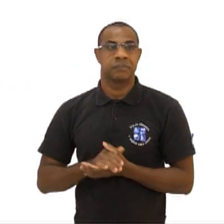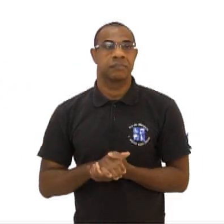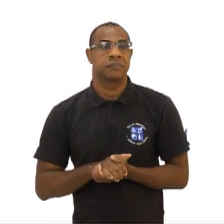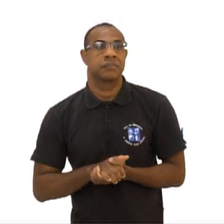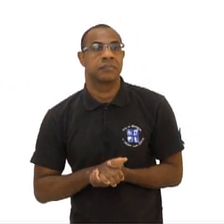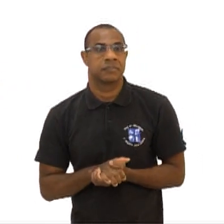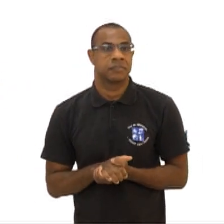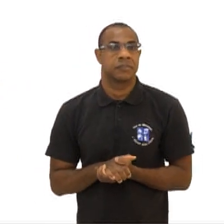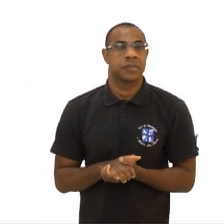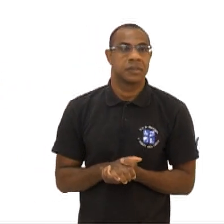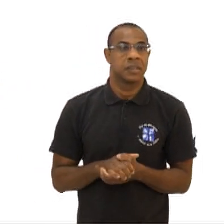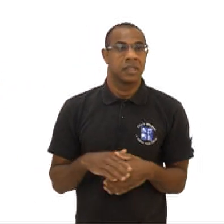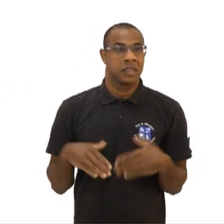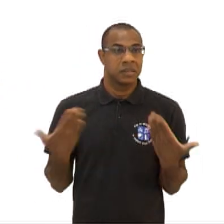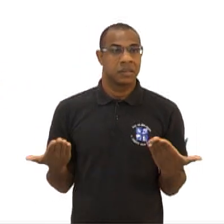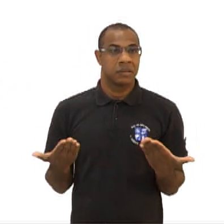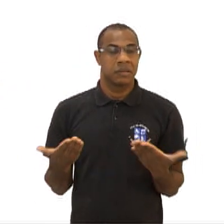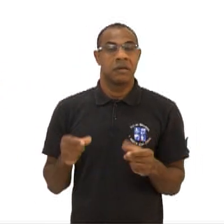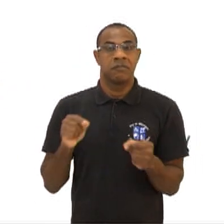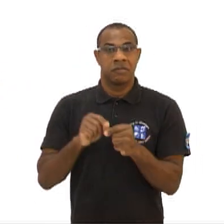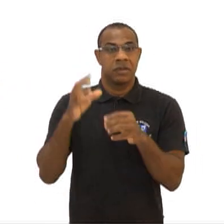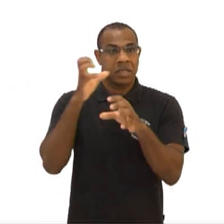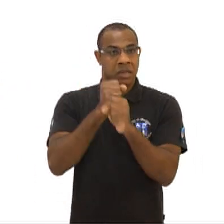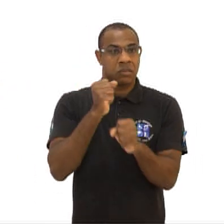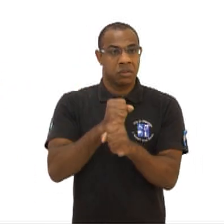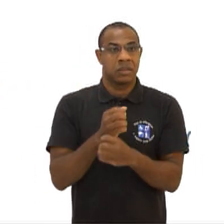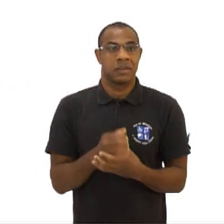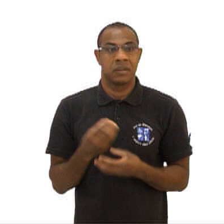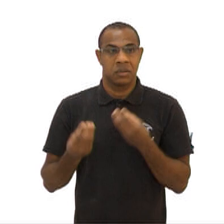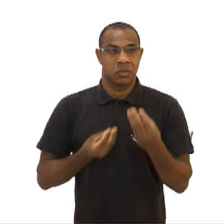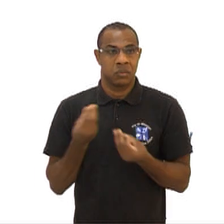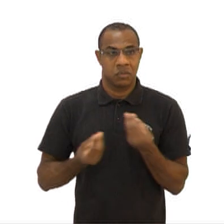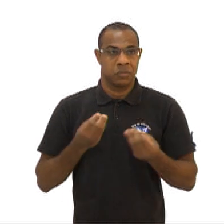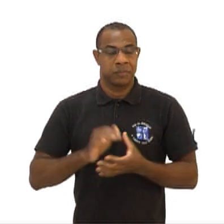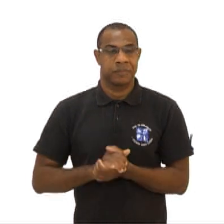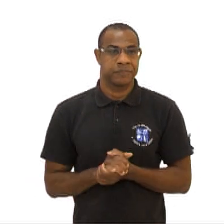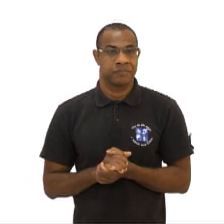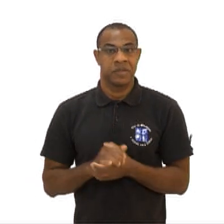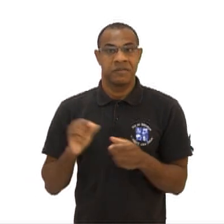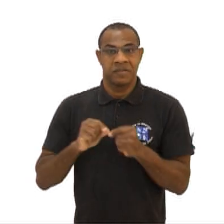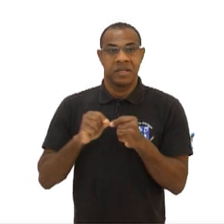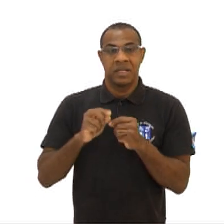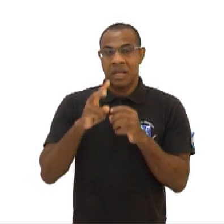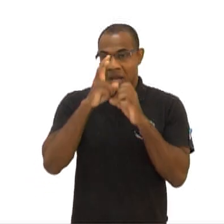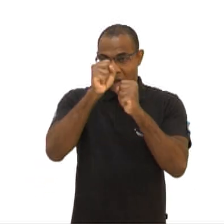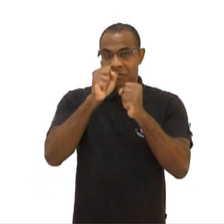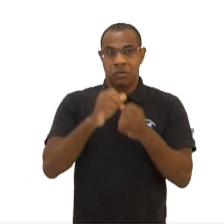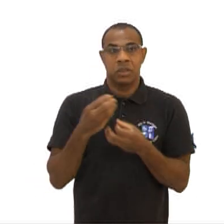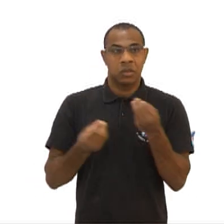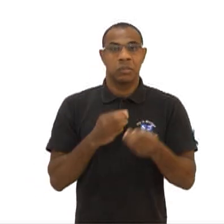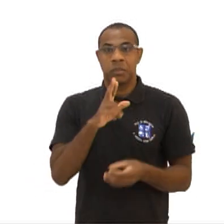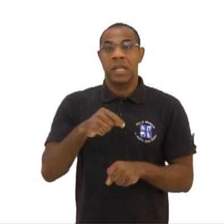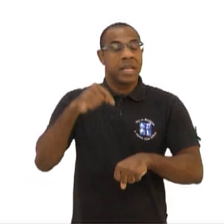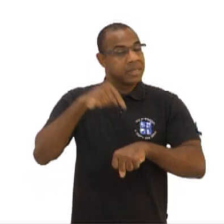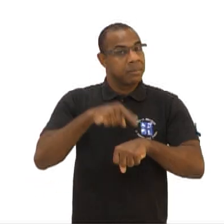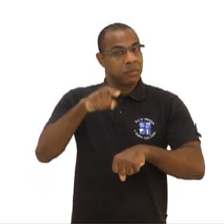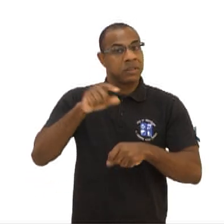menos 8 newtons. Vamos calcular então essa velocidade, essa força e tempo para